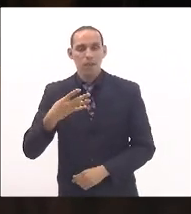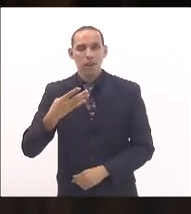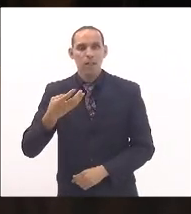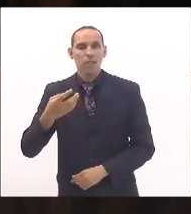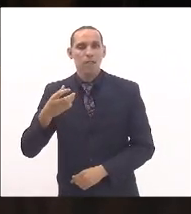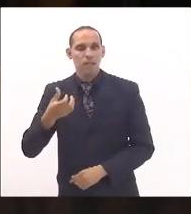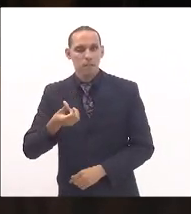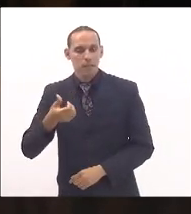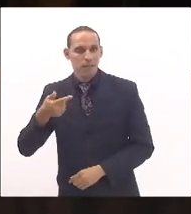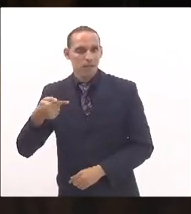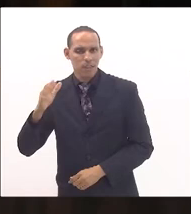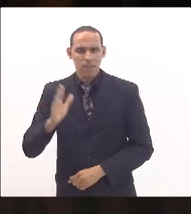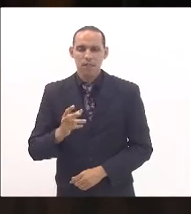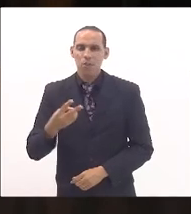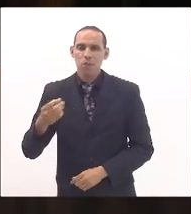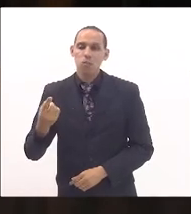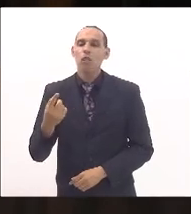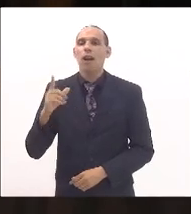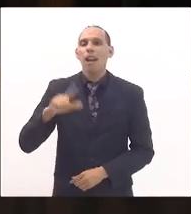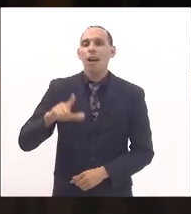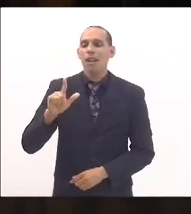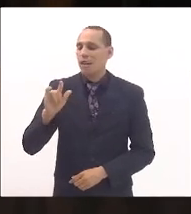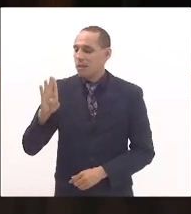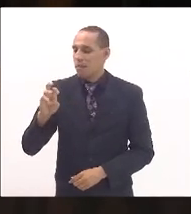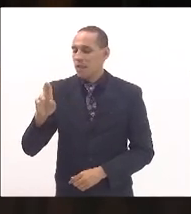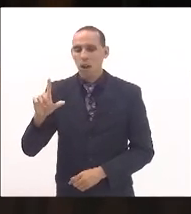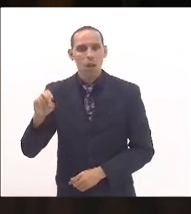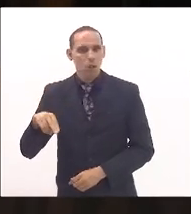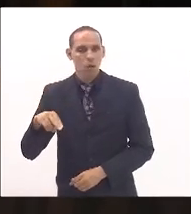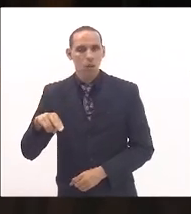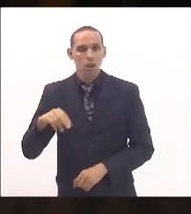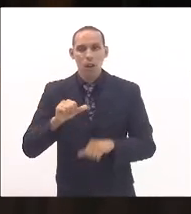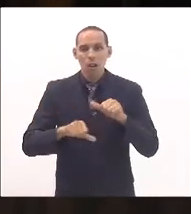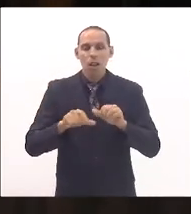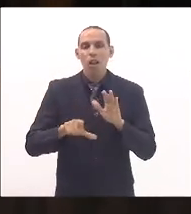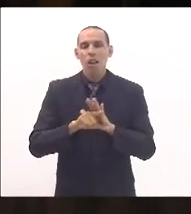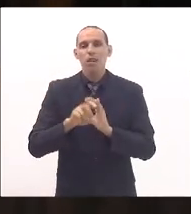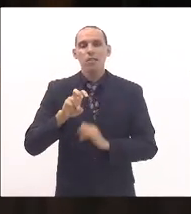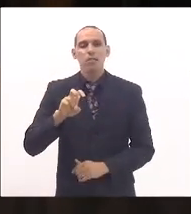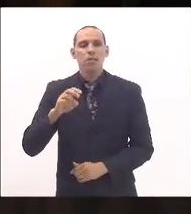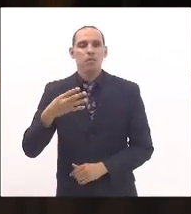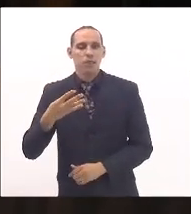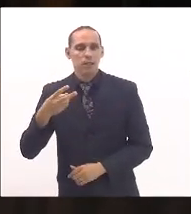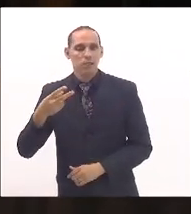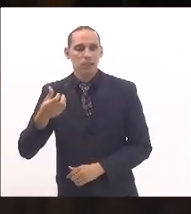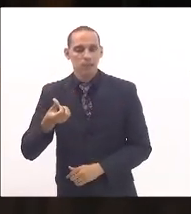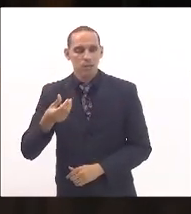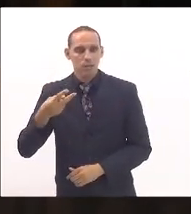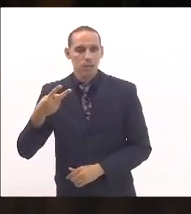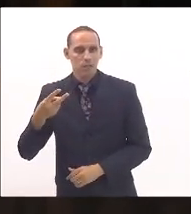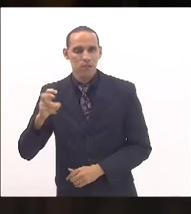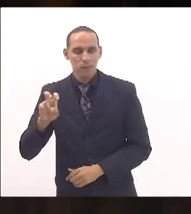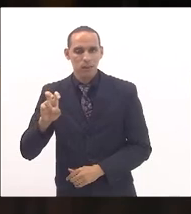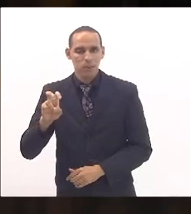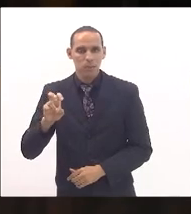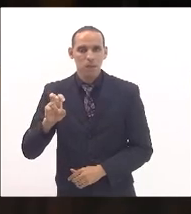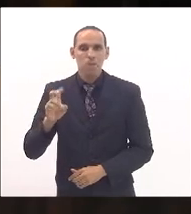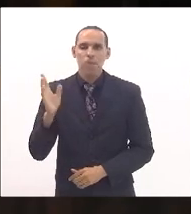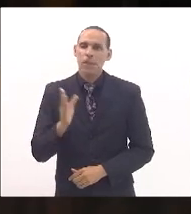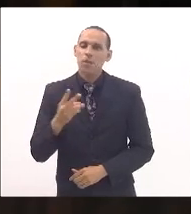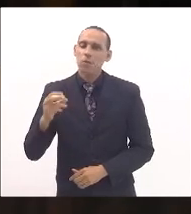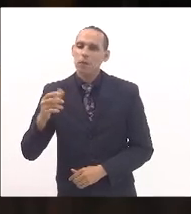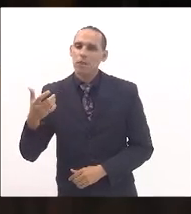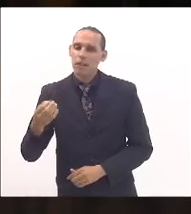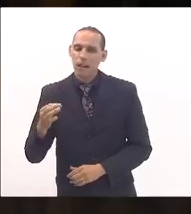47/2006, de 21, de autoria do deputado Daniel Lebrelon, que altera o anexo da lei 5.645, de 6 de janeiro de 2010, incluindo